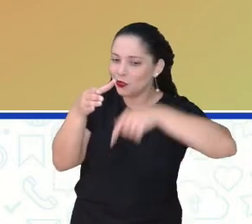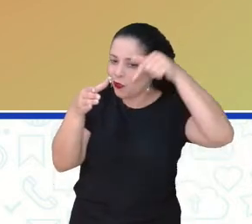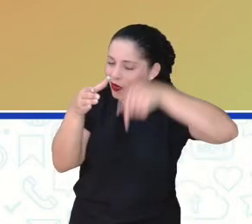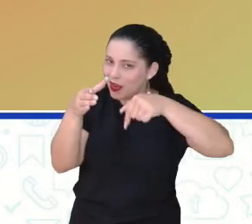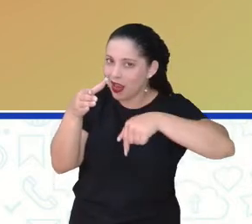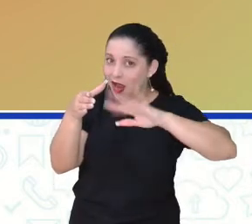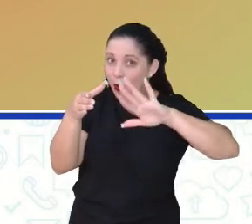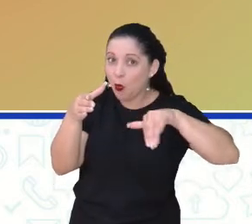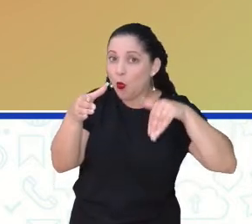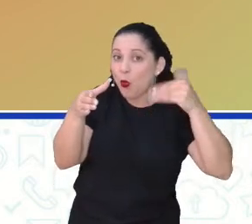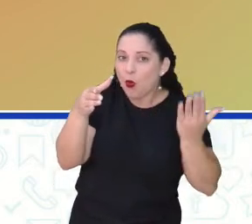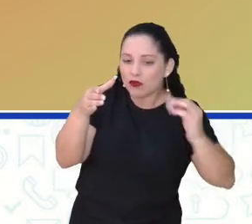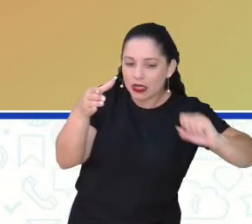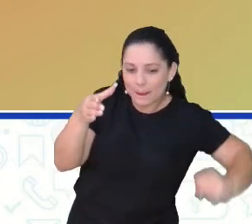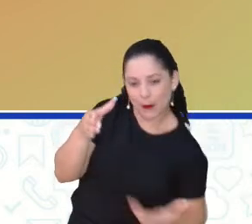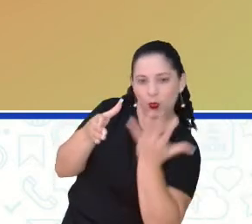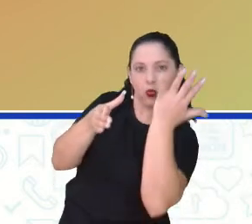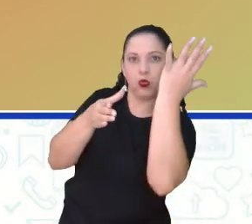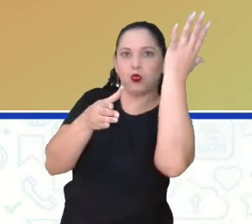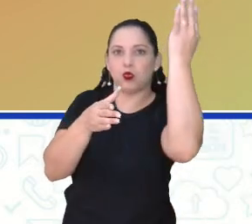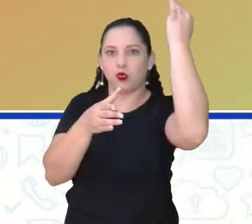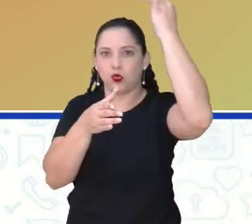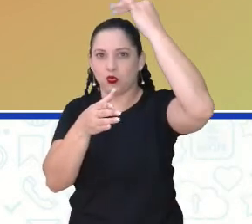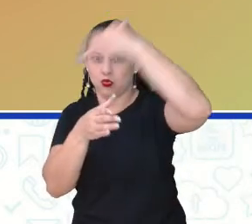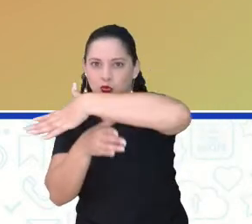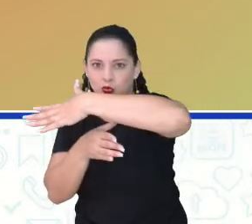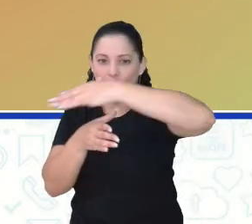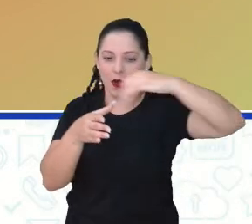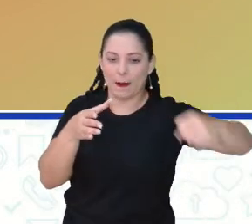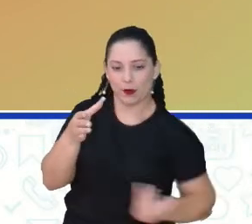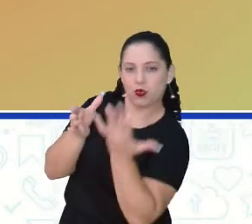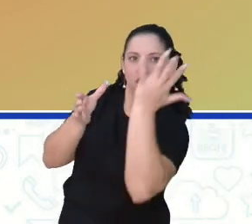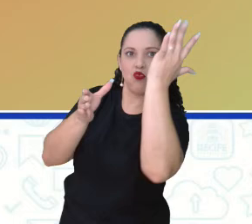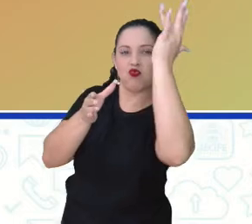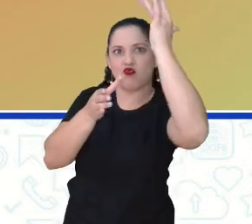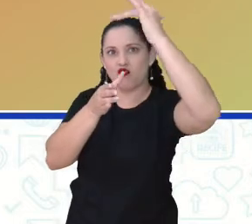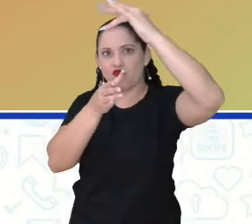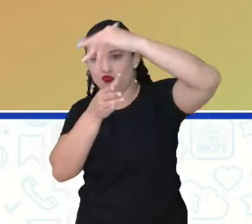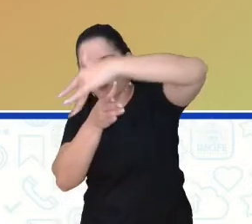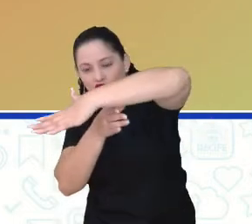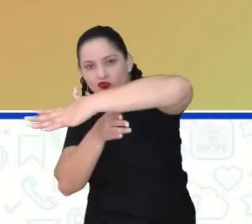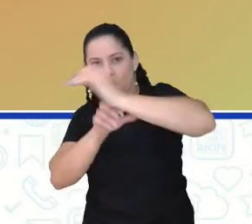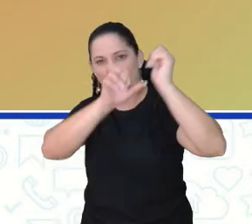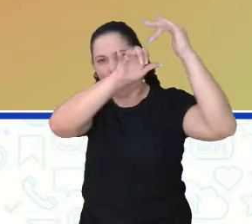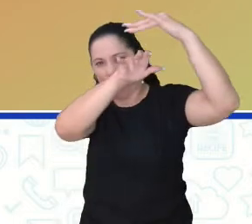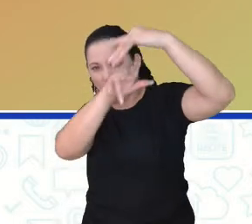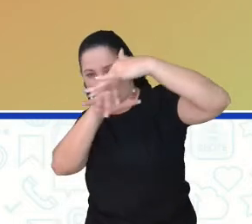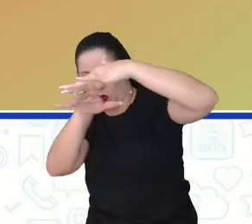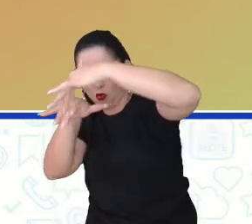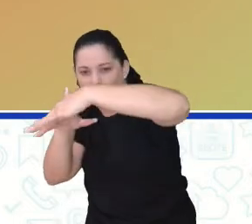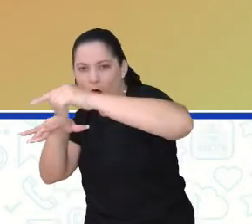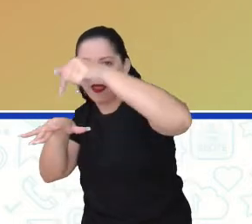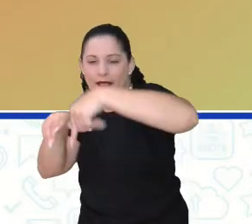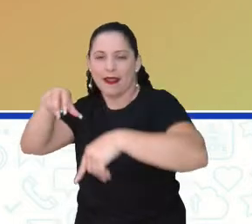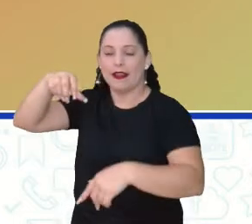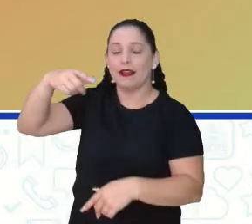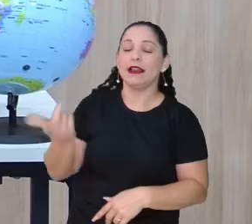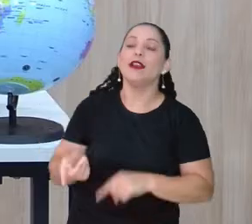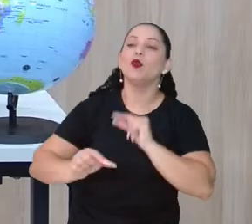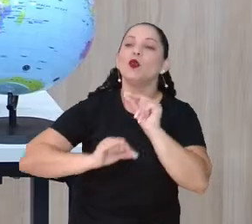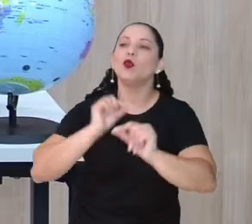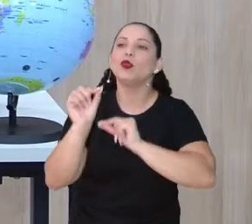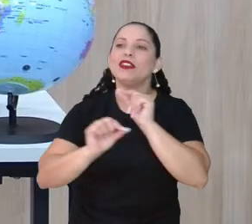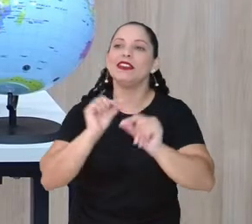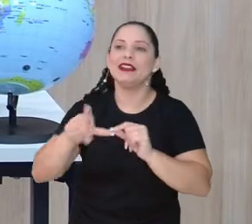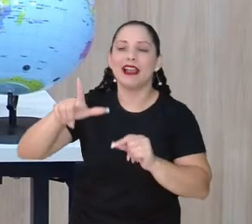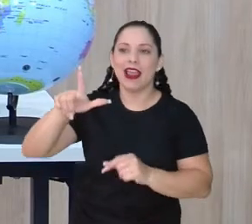aí do vulcão, a gente vai chamar de lava. E também podemos dizer que são rochas líquidas. Traz grandes complicações a